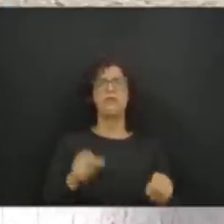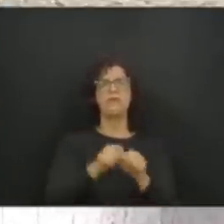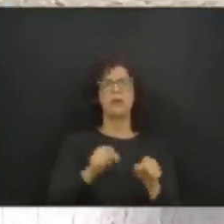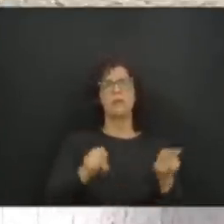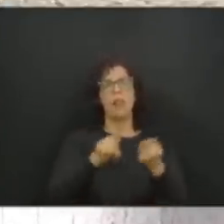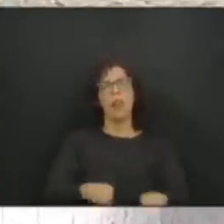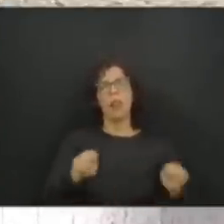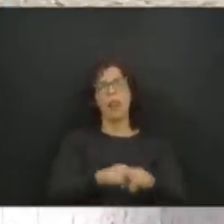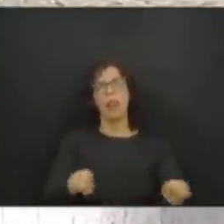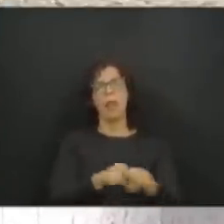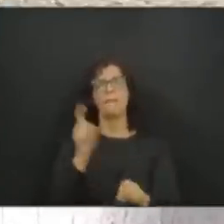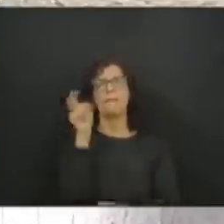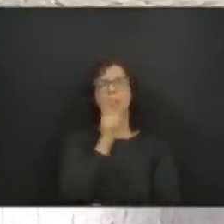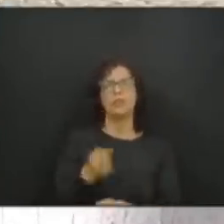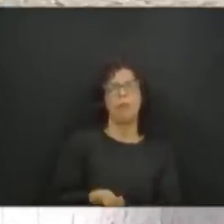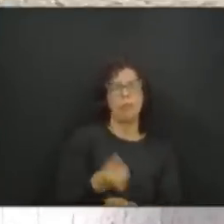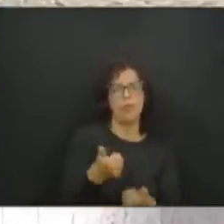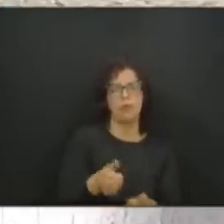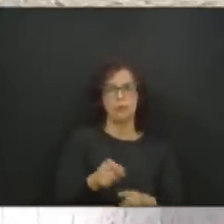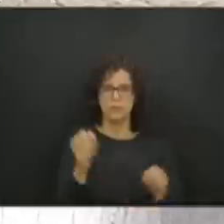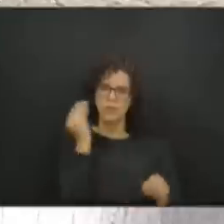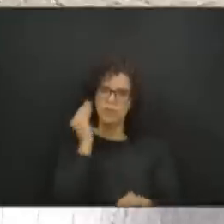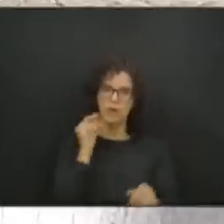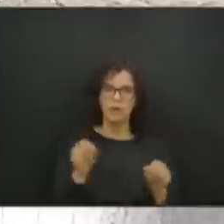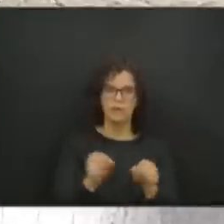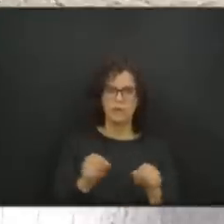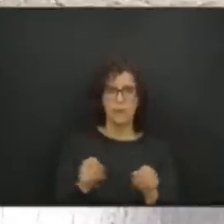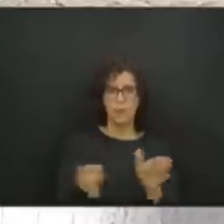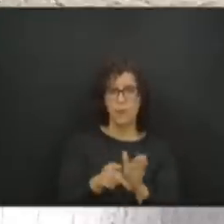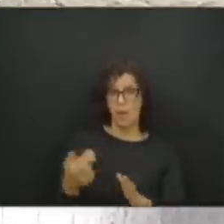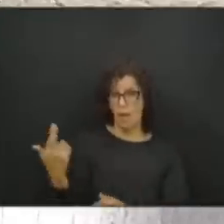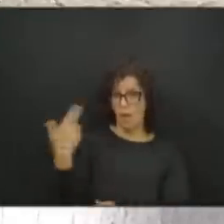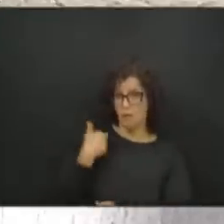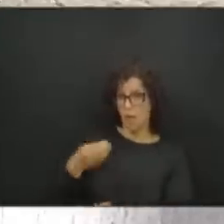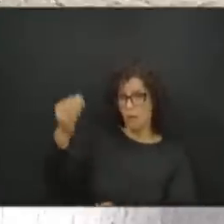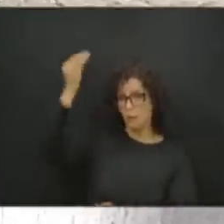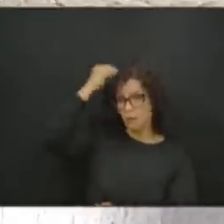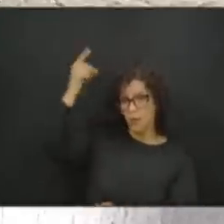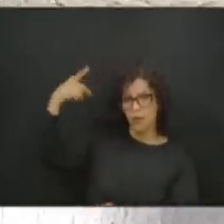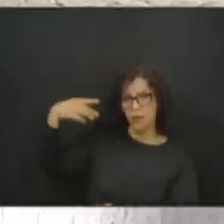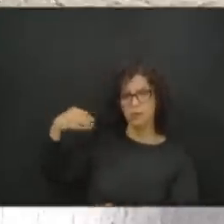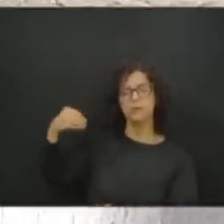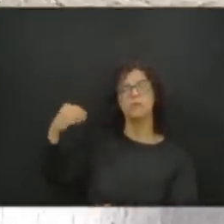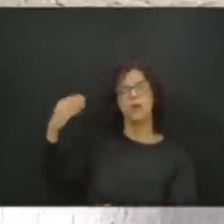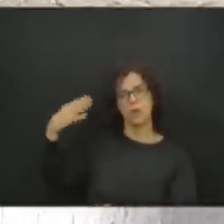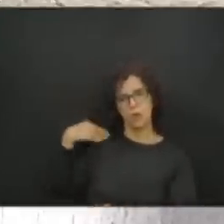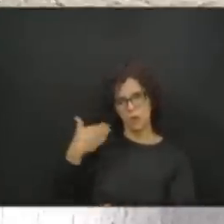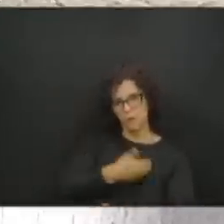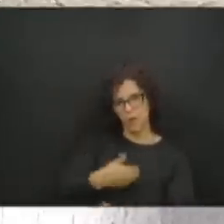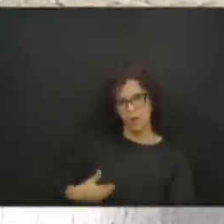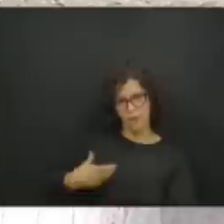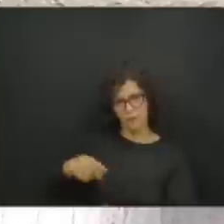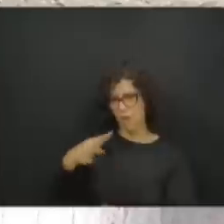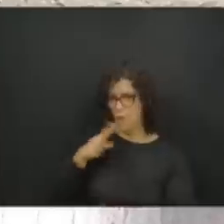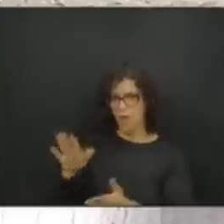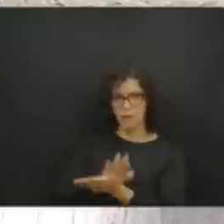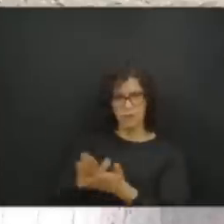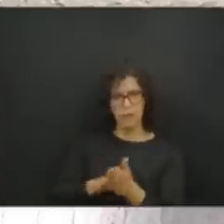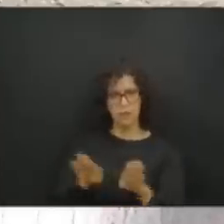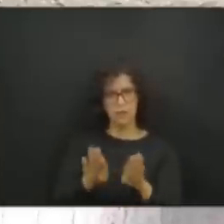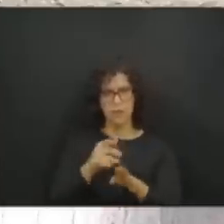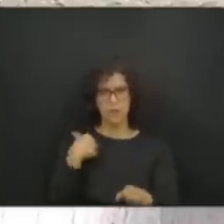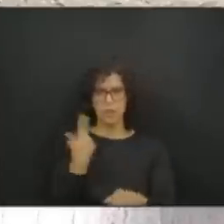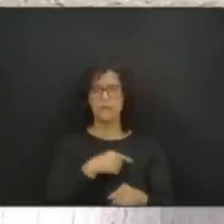aqui fazendo retórica mentirosa e tentando colocar nas costas do governador algo que vossa excelência não sabe não conhece